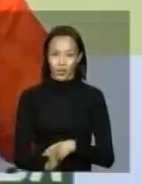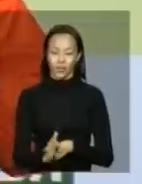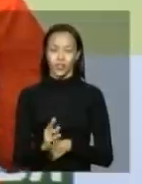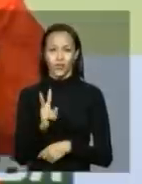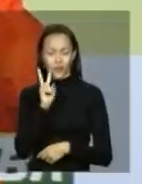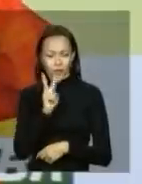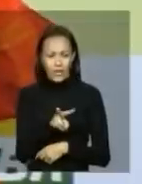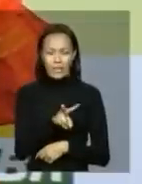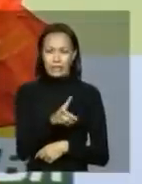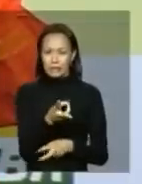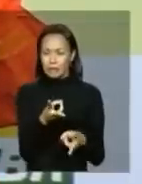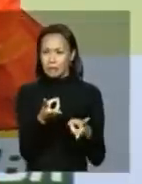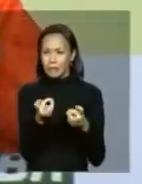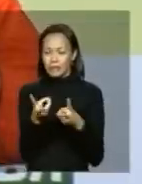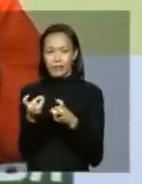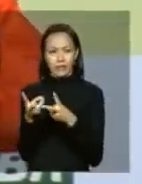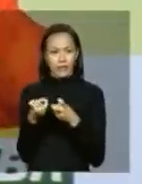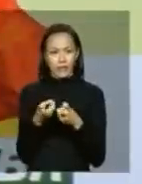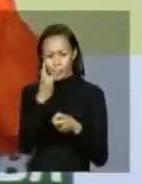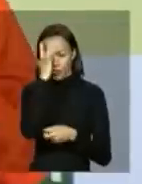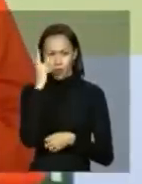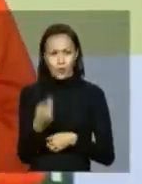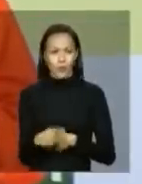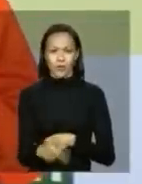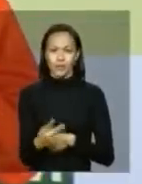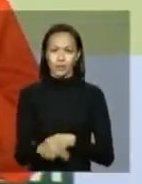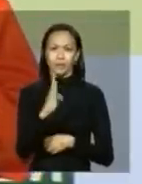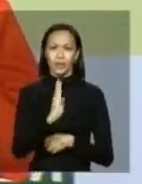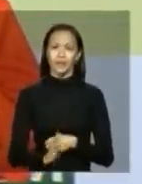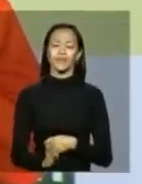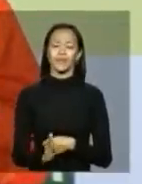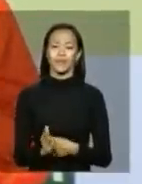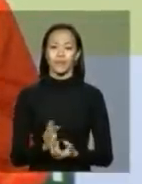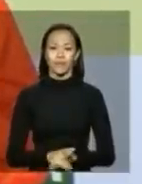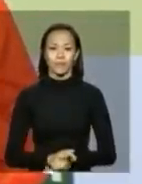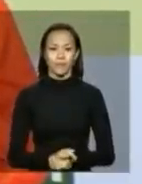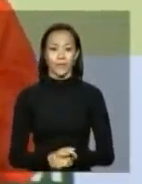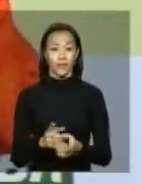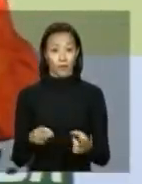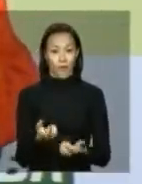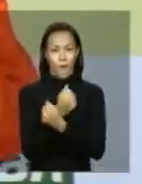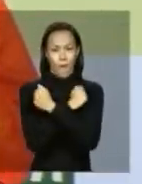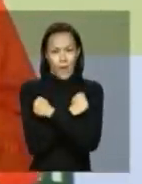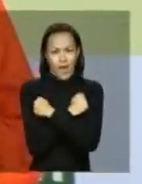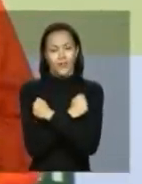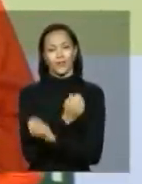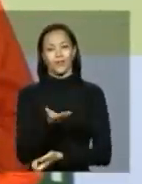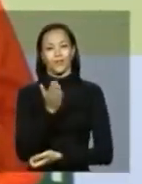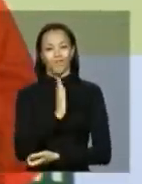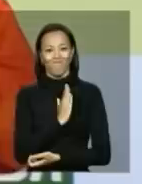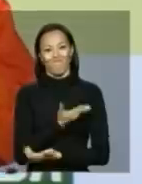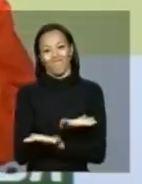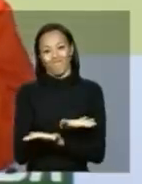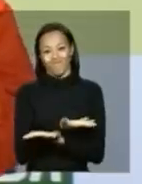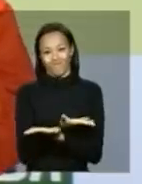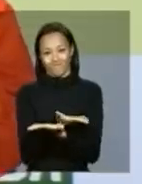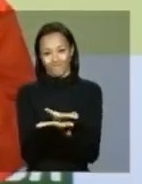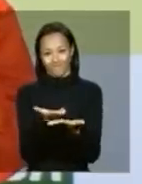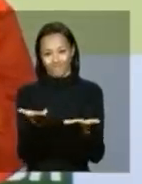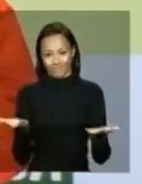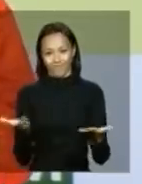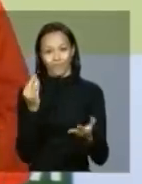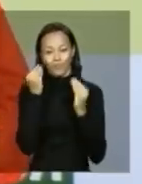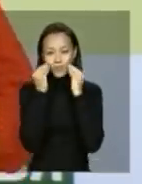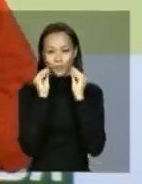para a sua população, para os seus brasileiros e para as suas brasileiras. Um abraço no coração e um